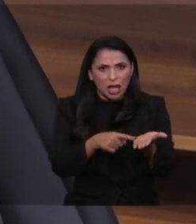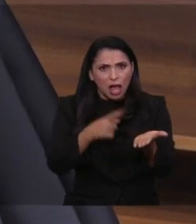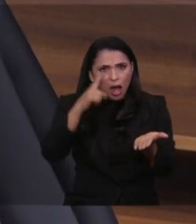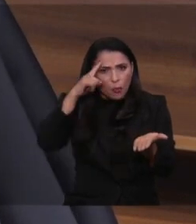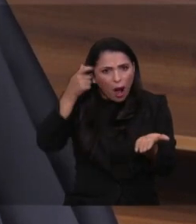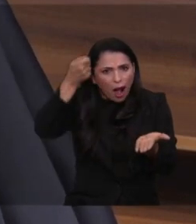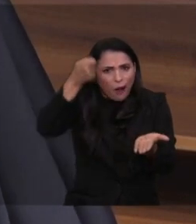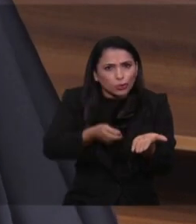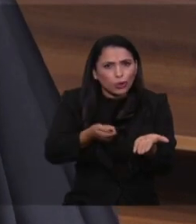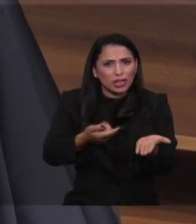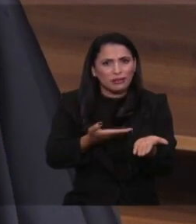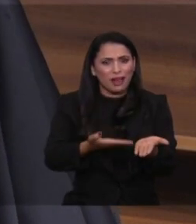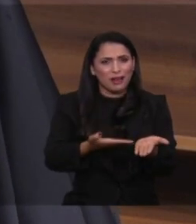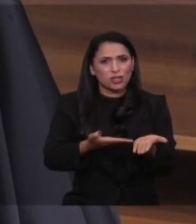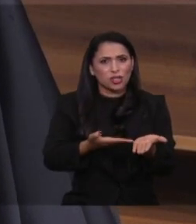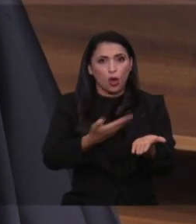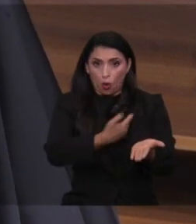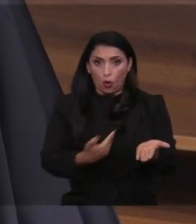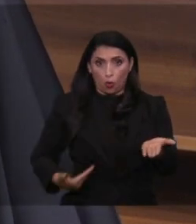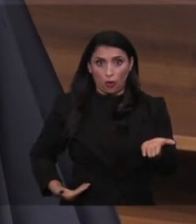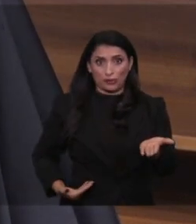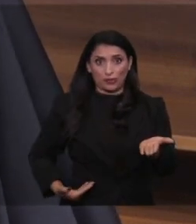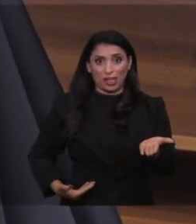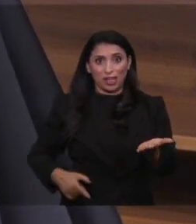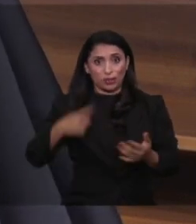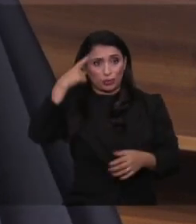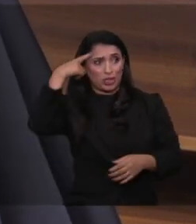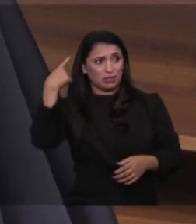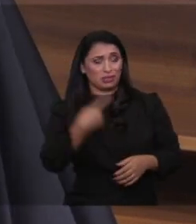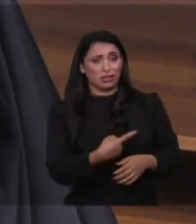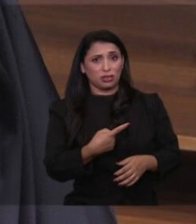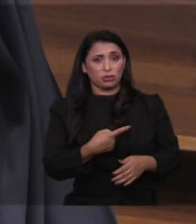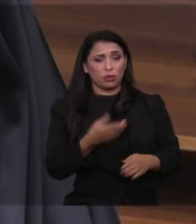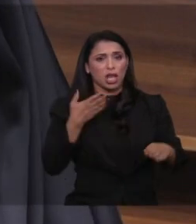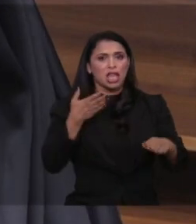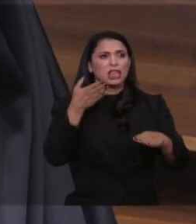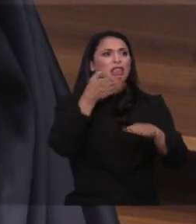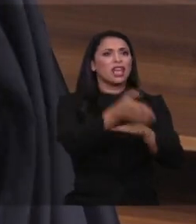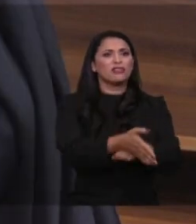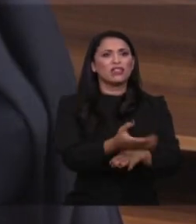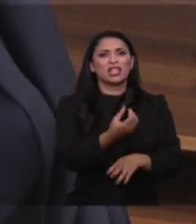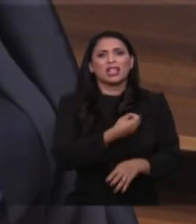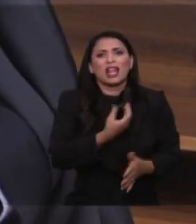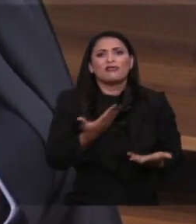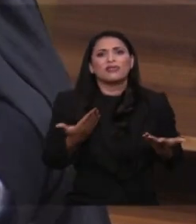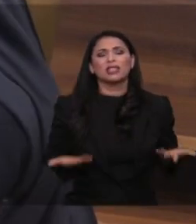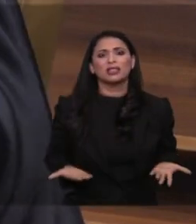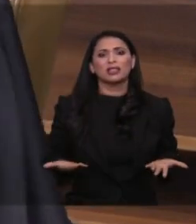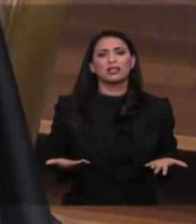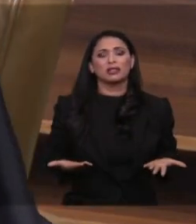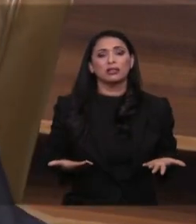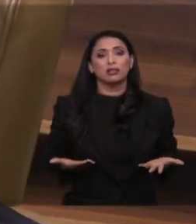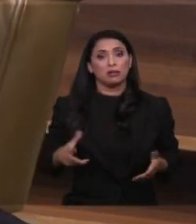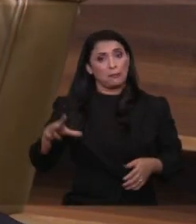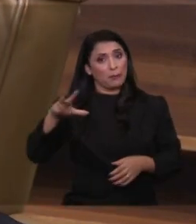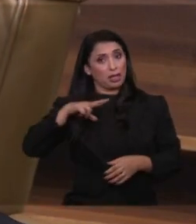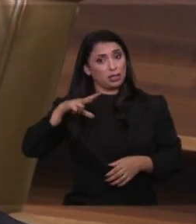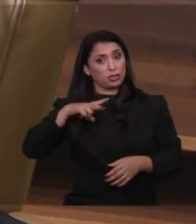autoritário também do Estado querendo interferir na vida